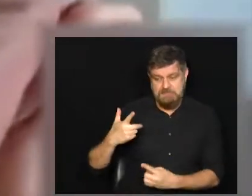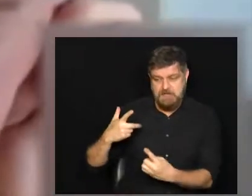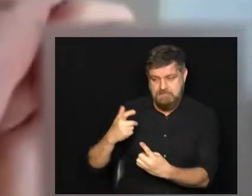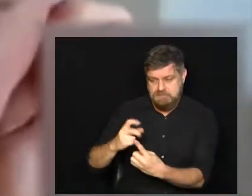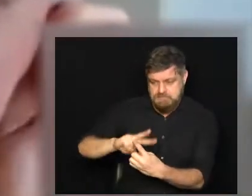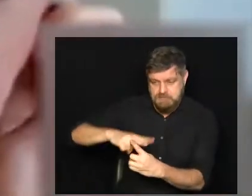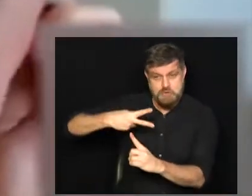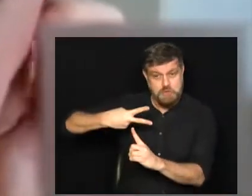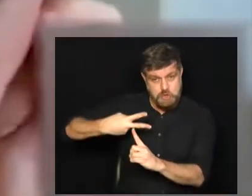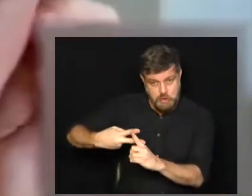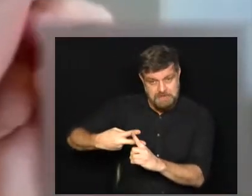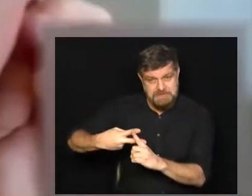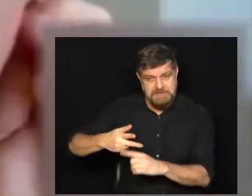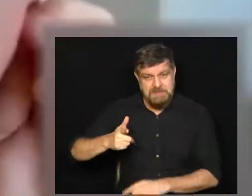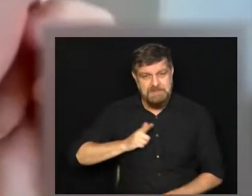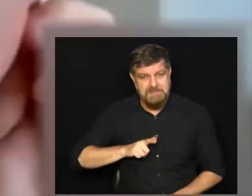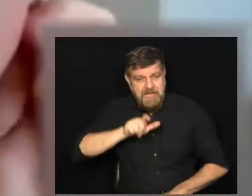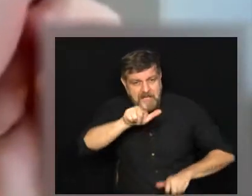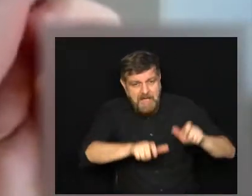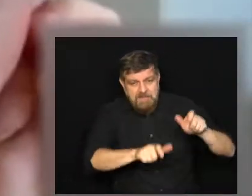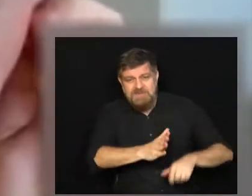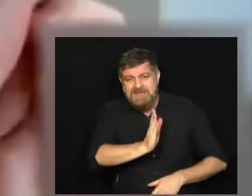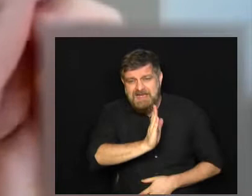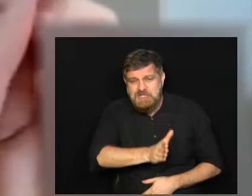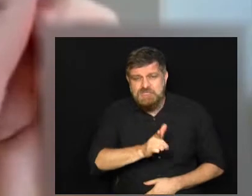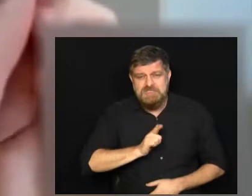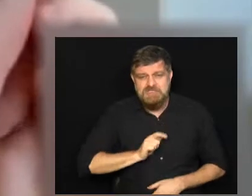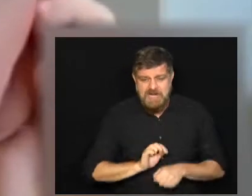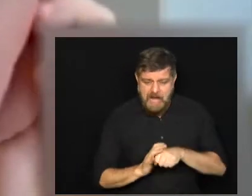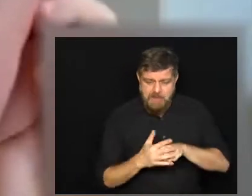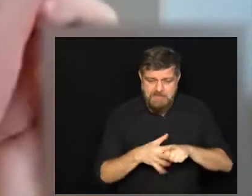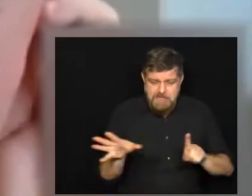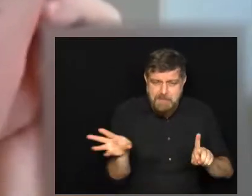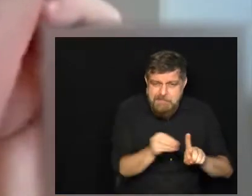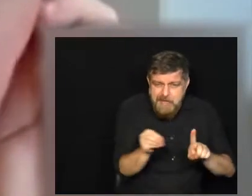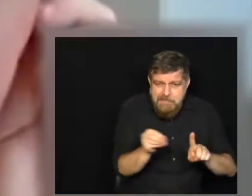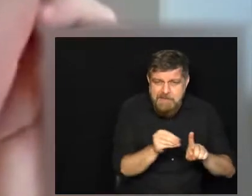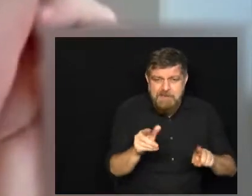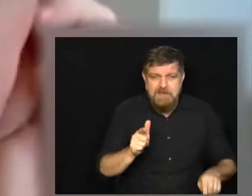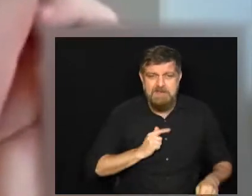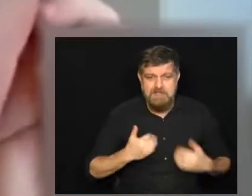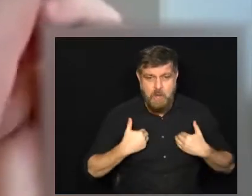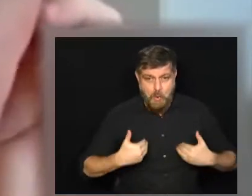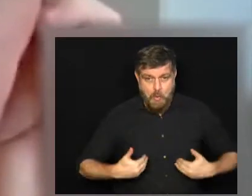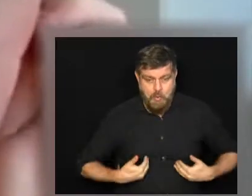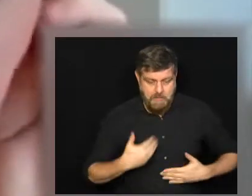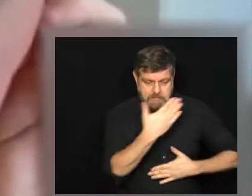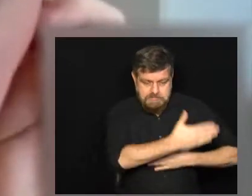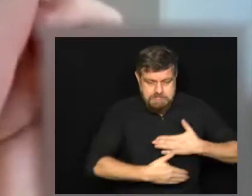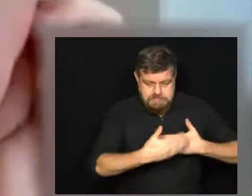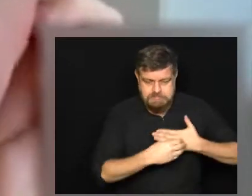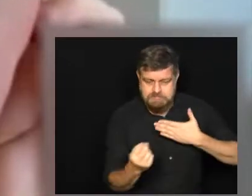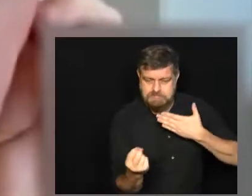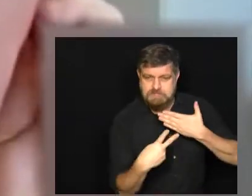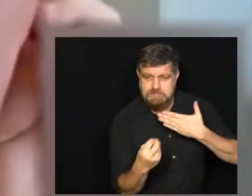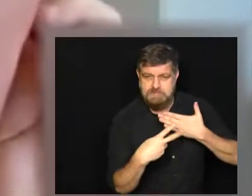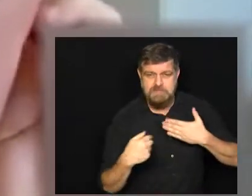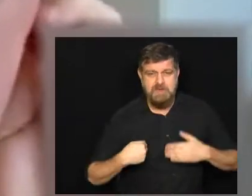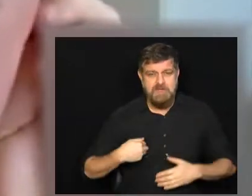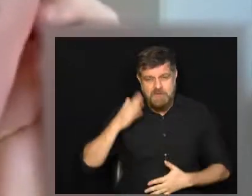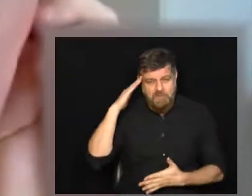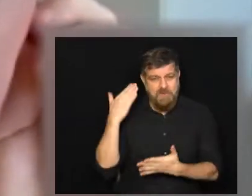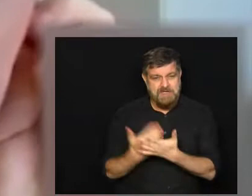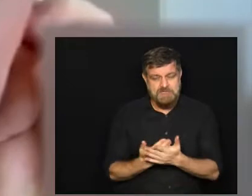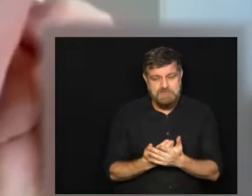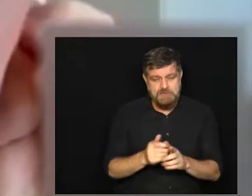dose, mais as pessoas que já tiveram Covid e, portanto, têm uma imunidade celular, eu tenho a impressão que no final de